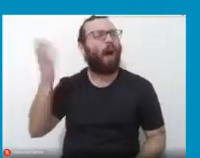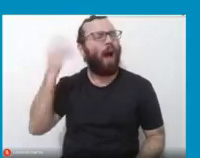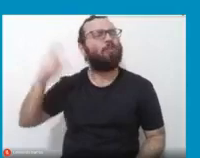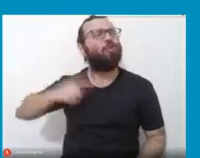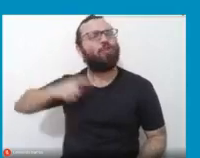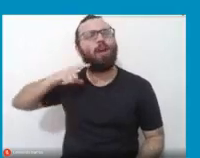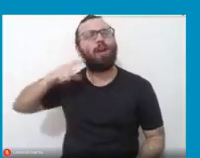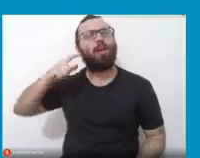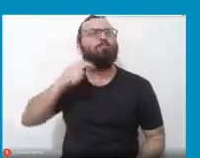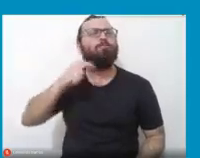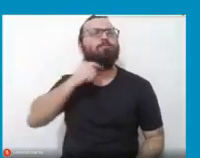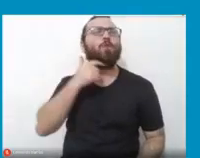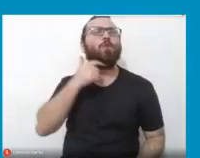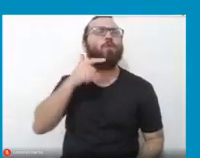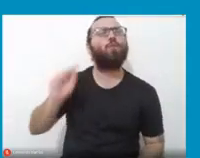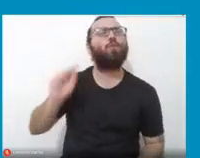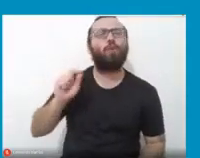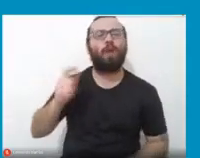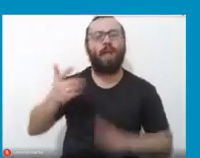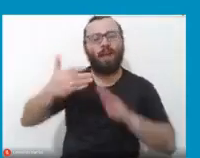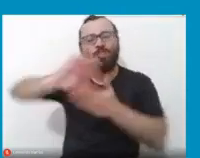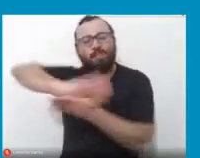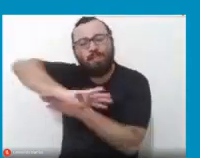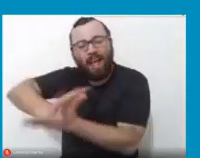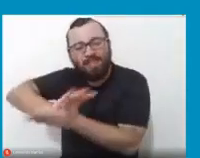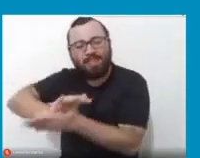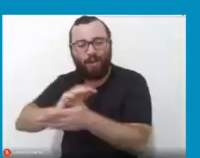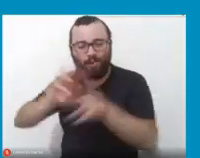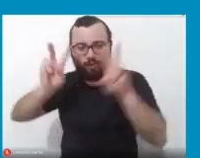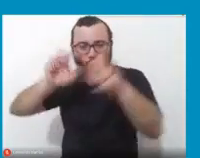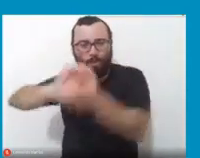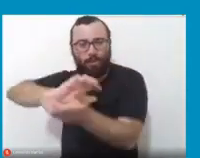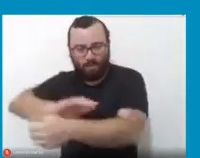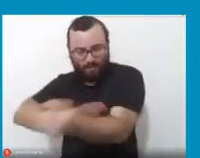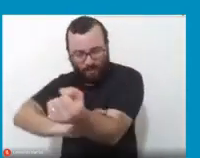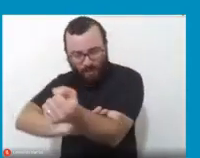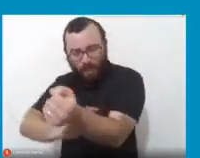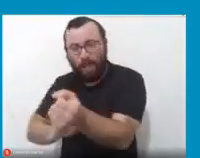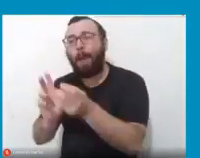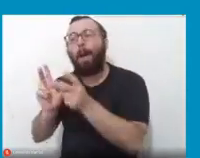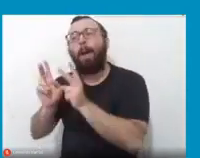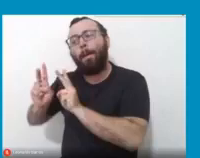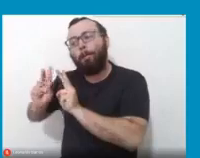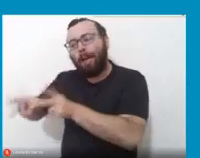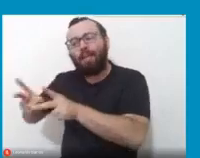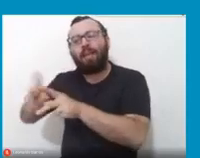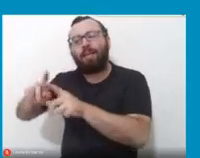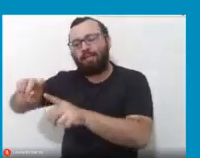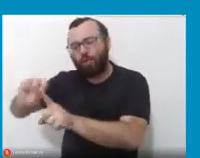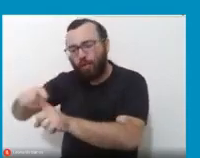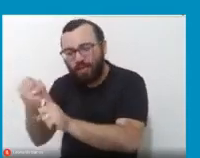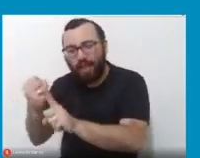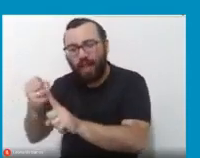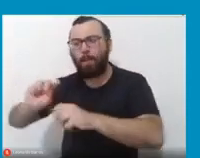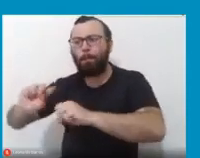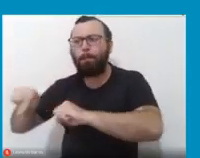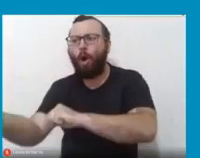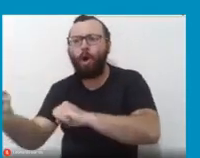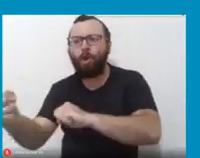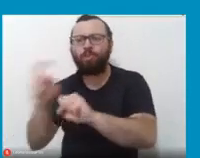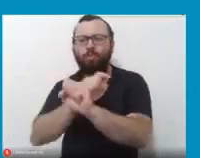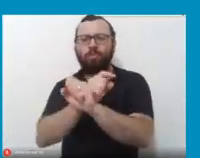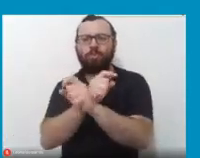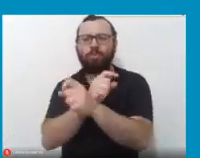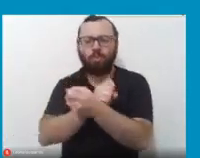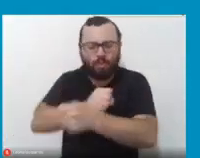que as discriminações e desigualdades raciais elas seriam mantidas na sociedade pós-escravista, não simplesmente por ser